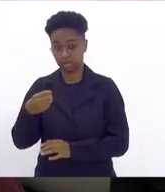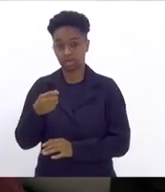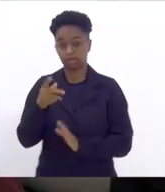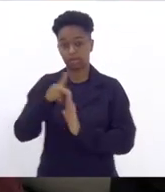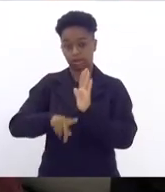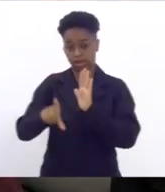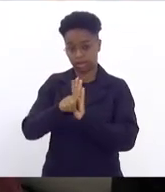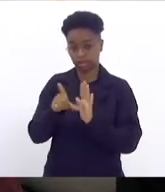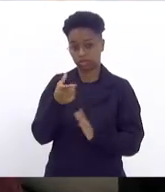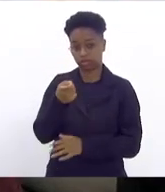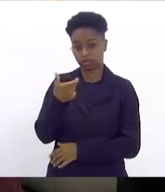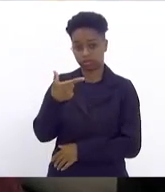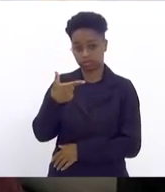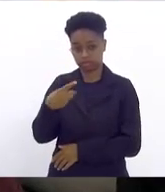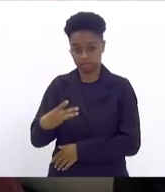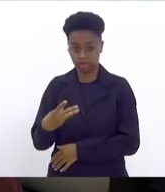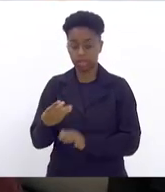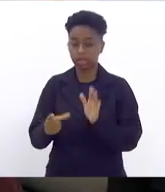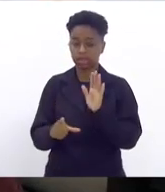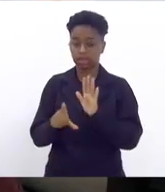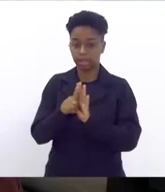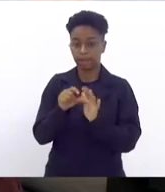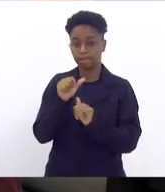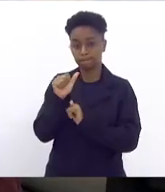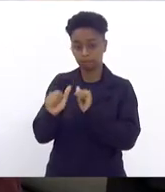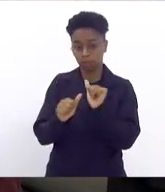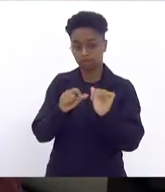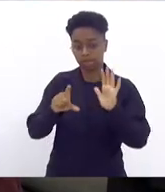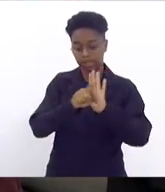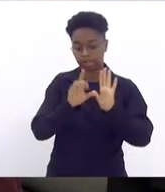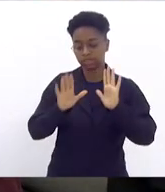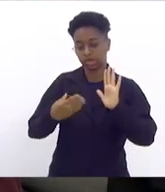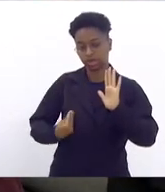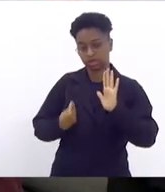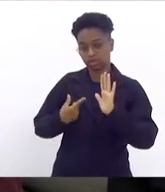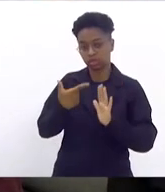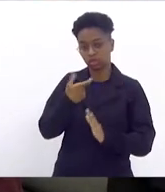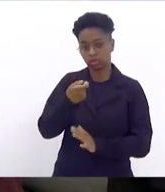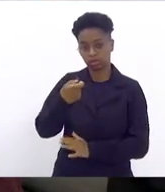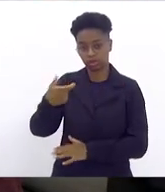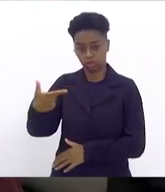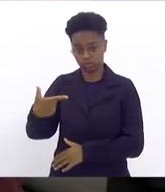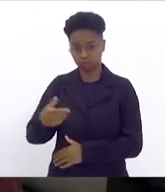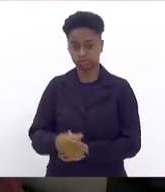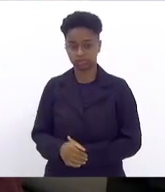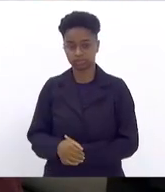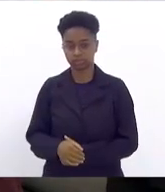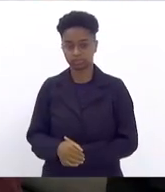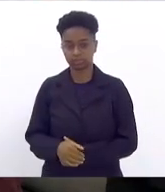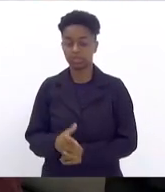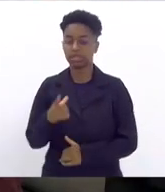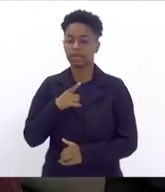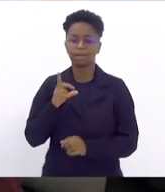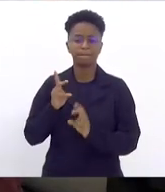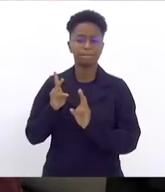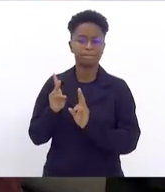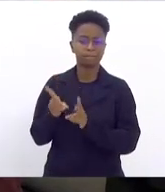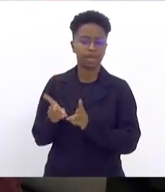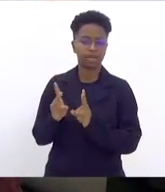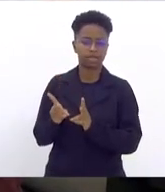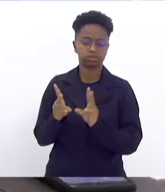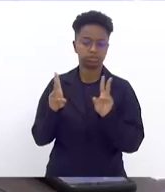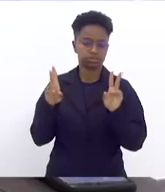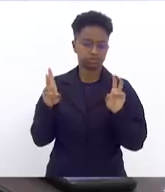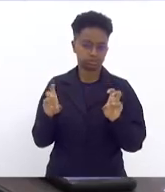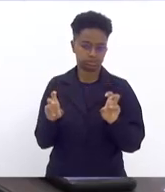23. Lei essa que altera uma lei nossa de 2002 e que tem exatamente essa